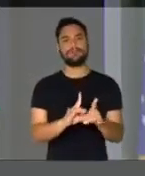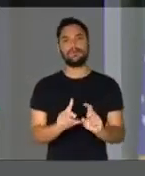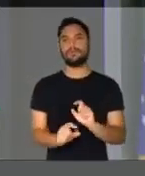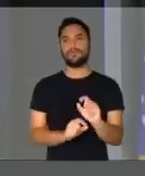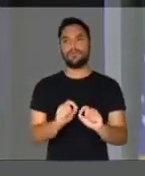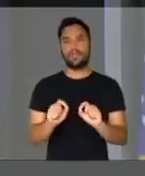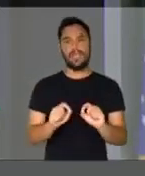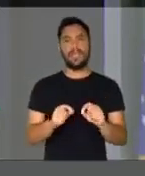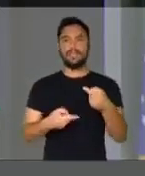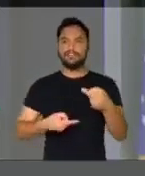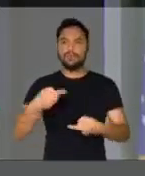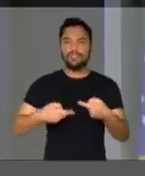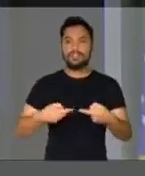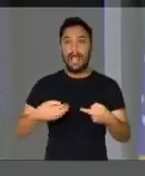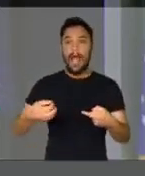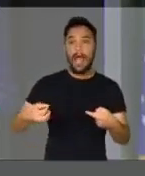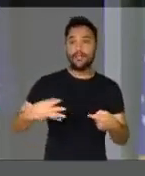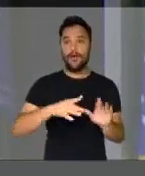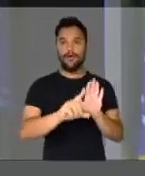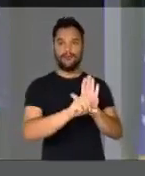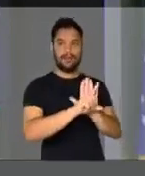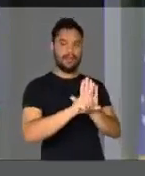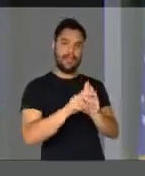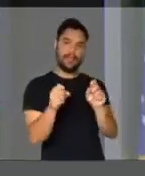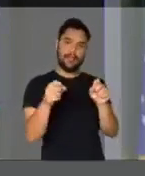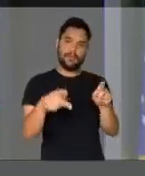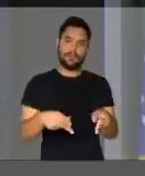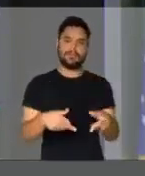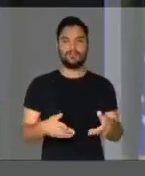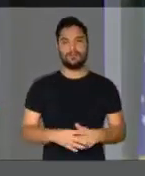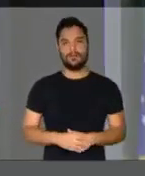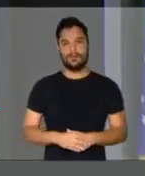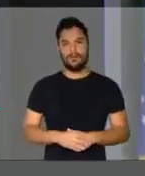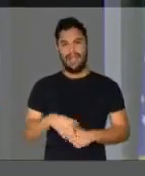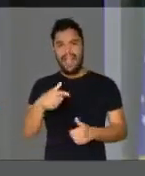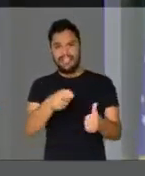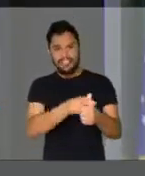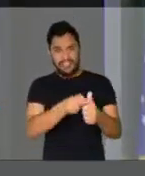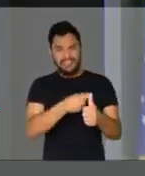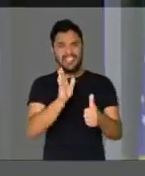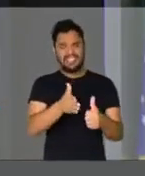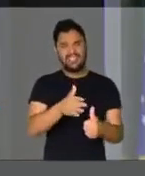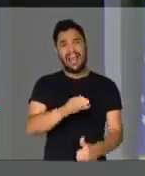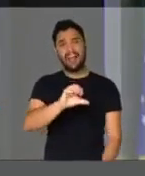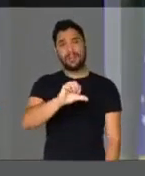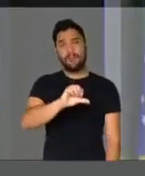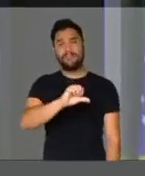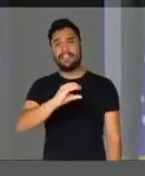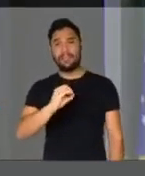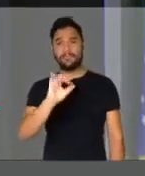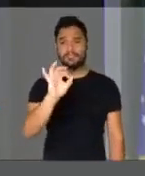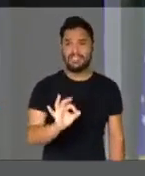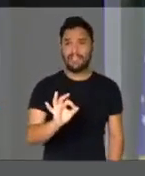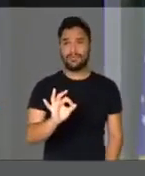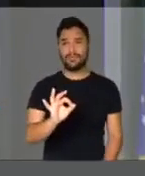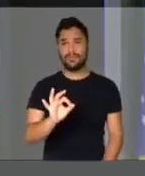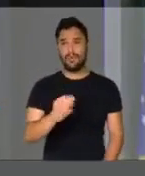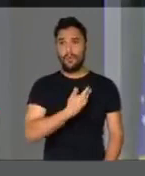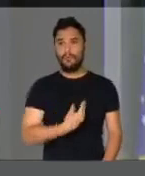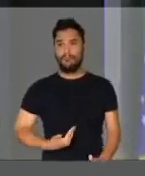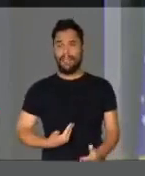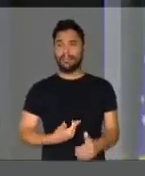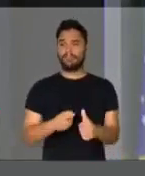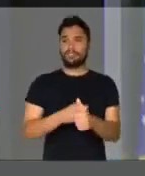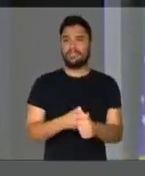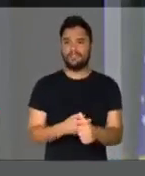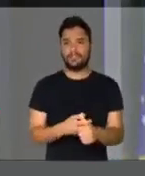propositiva, discutir a reforma da Previdência, que hoje consome 48% da receita líquida do governo federal. É por isso que,